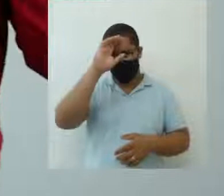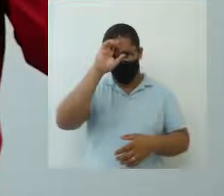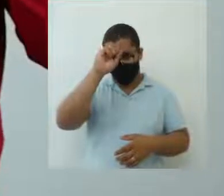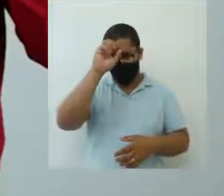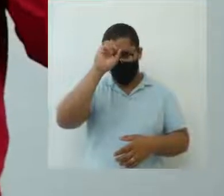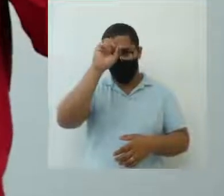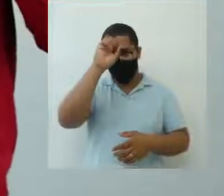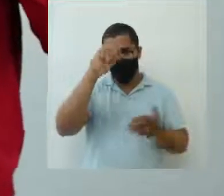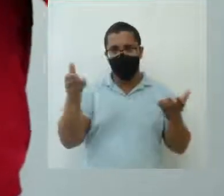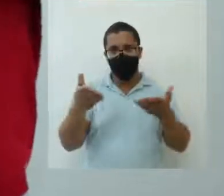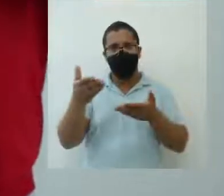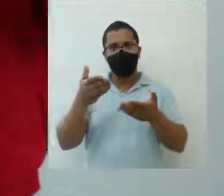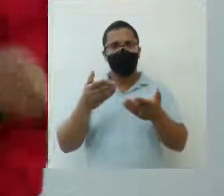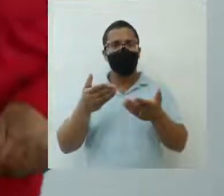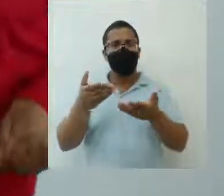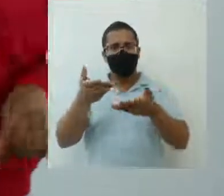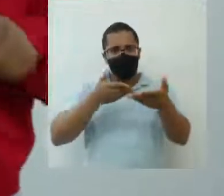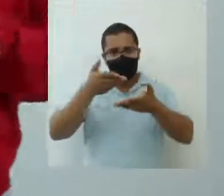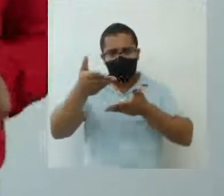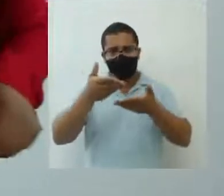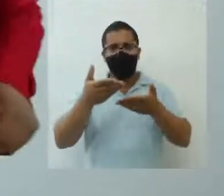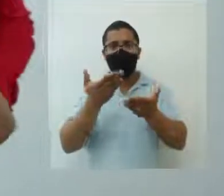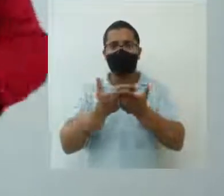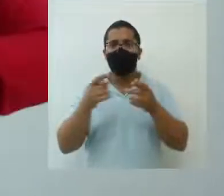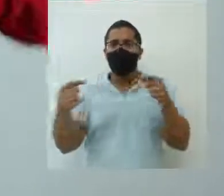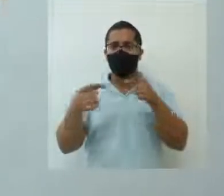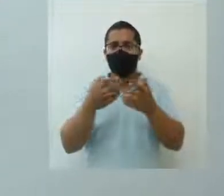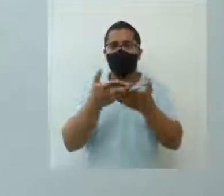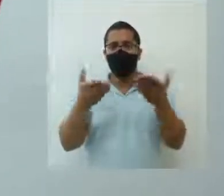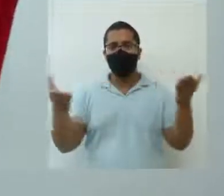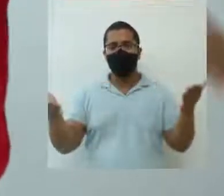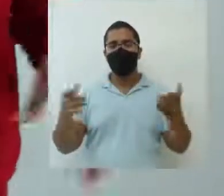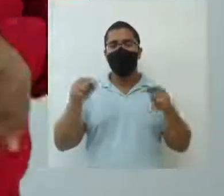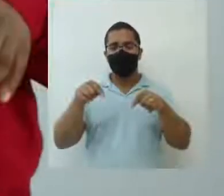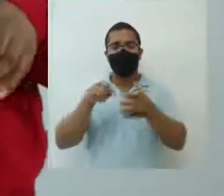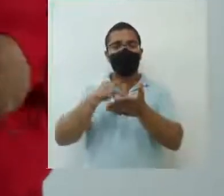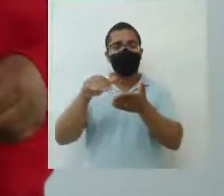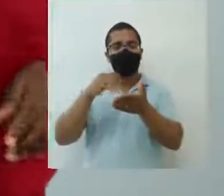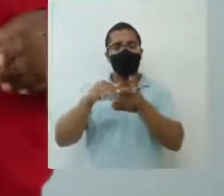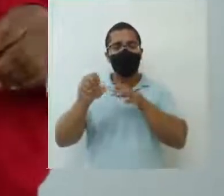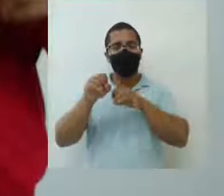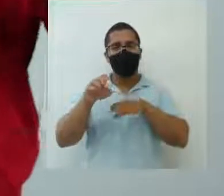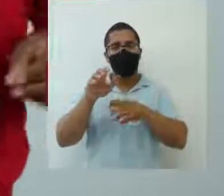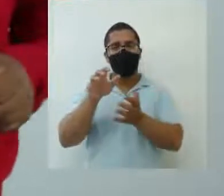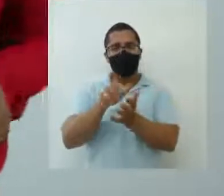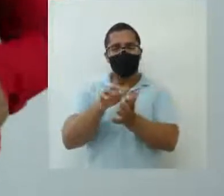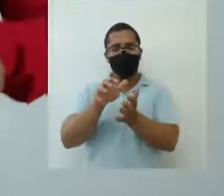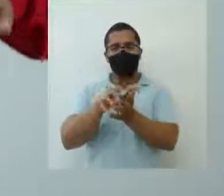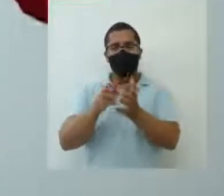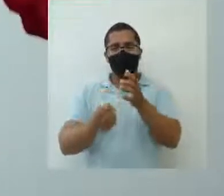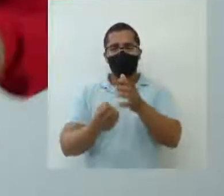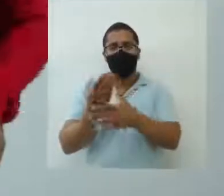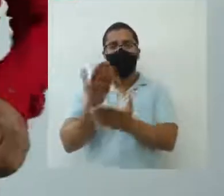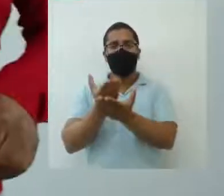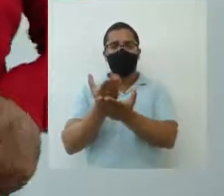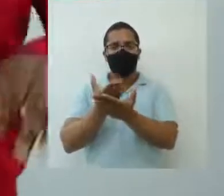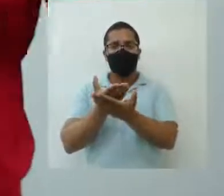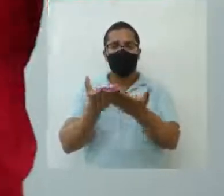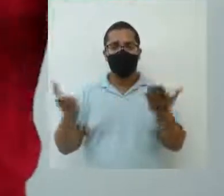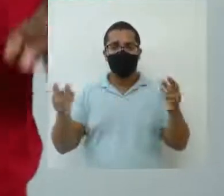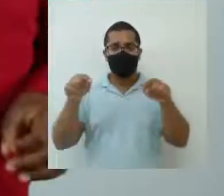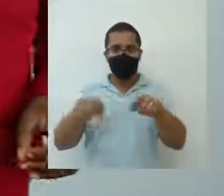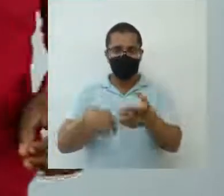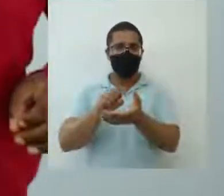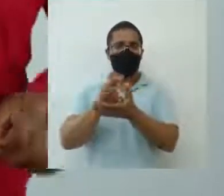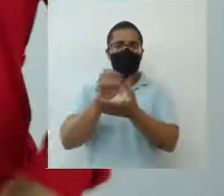gostado, né, dessa troca de ideia, porque essa aula foi feita para vocês aí pela Secretaria de Educação do Estado de Pernambuco, nesse programa aí,